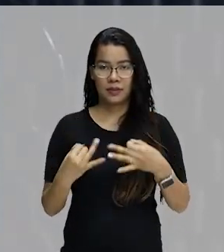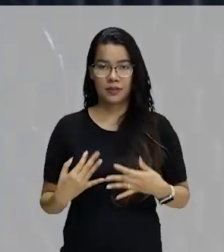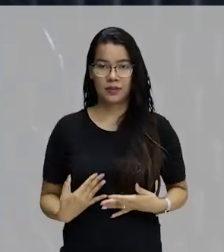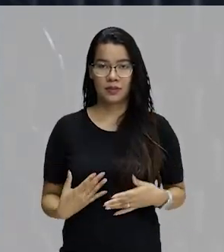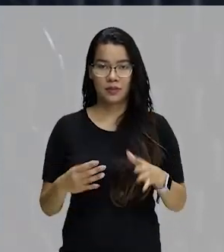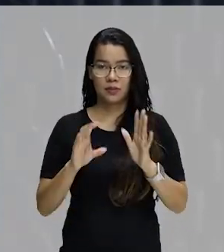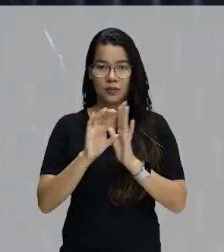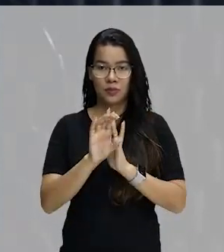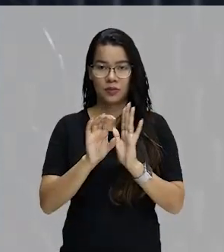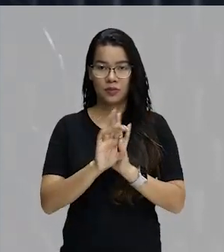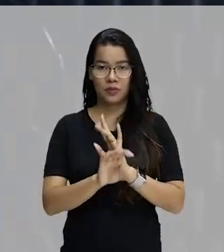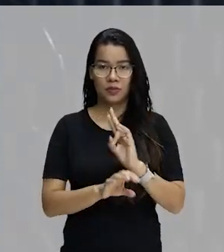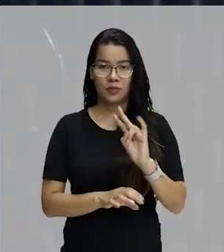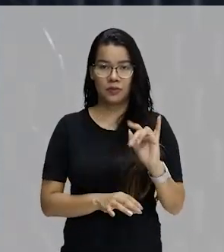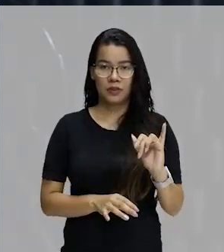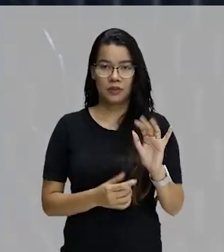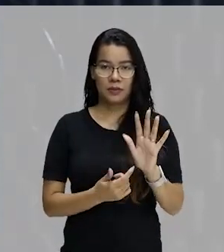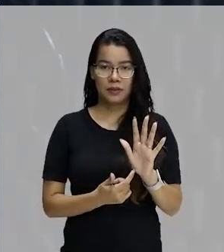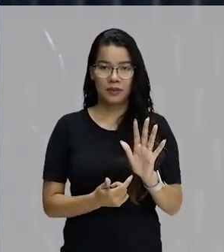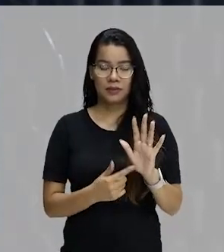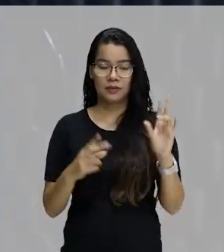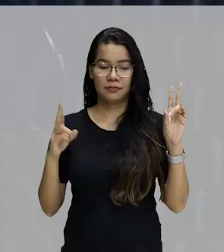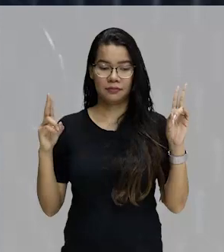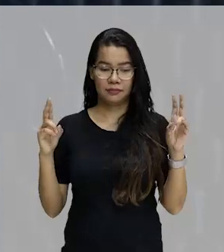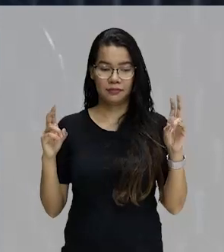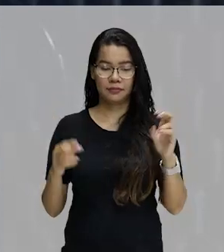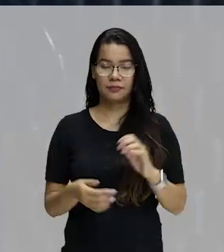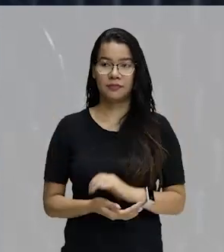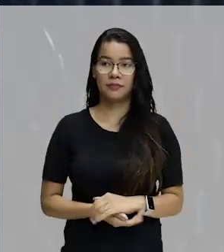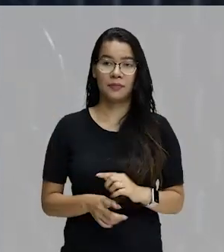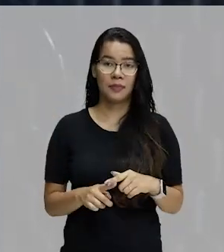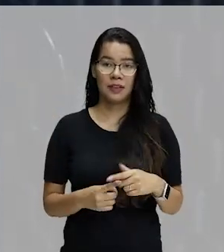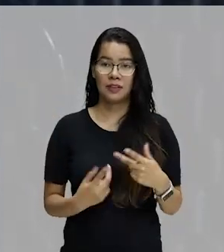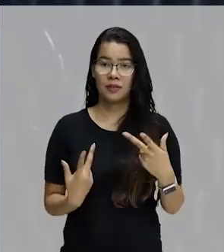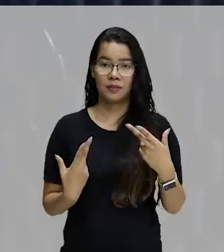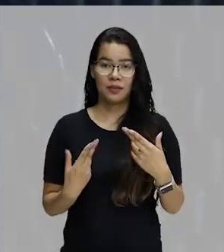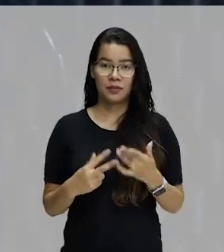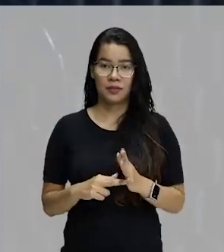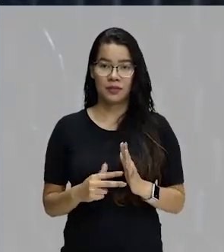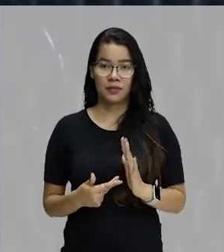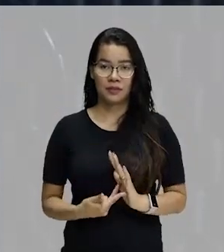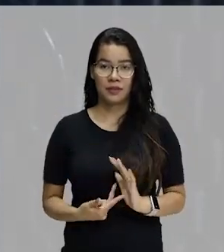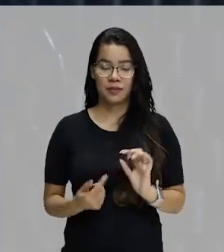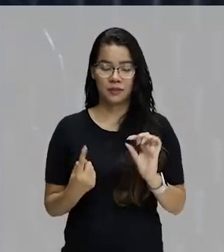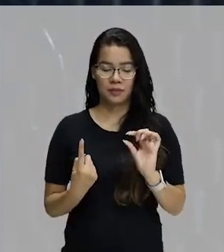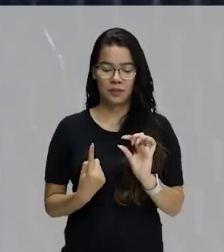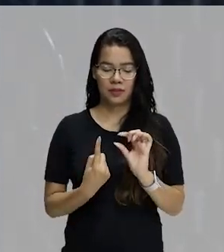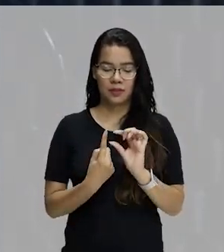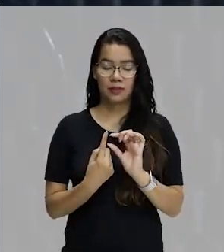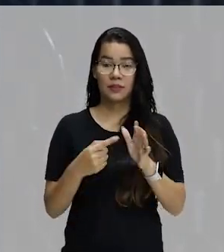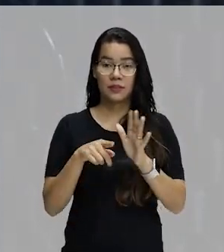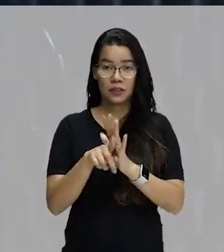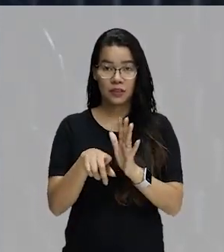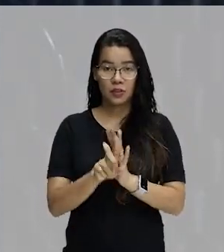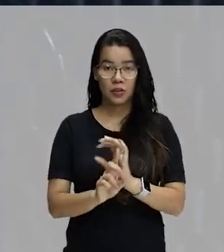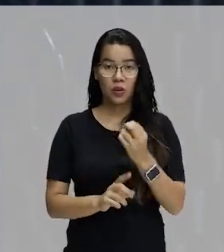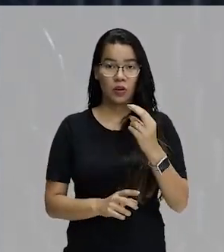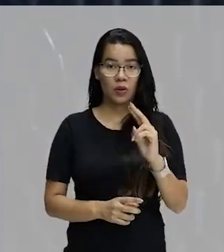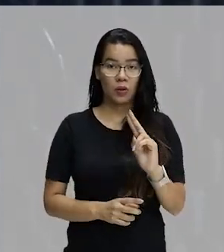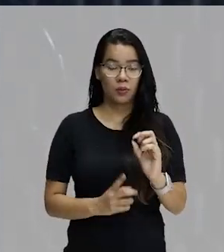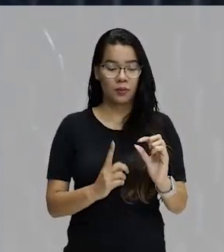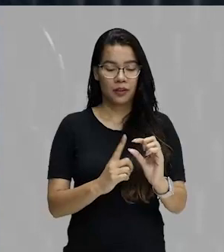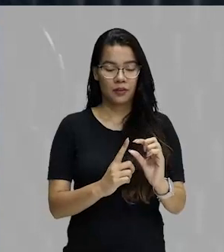esse título ao invés de interrogative pronouns. Mas é a mesma coisa, são palavras interrogativas ou palavras